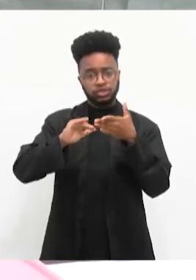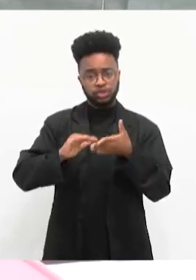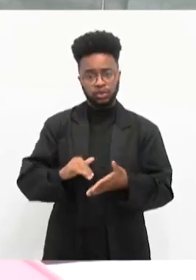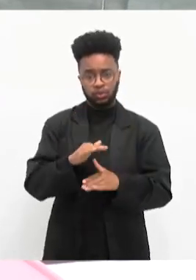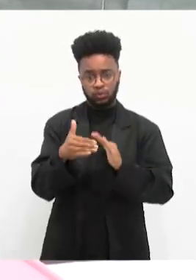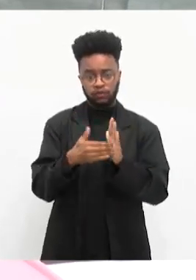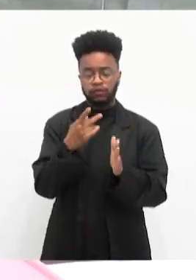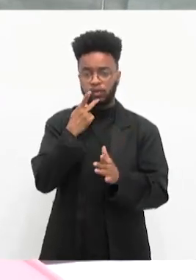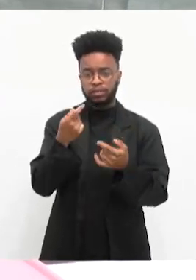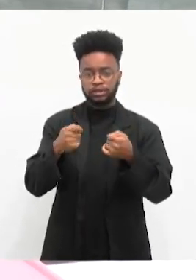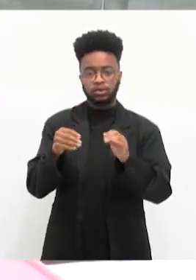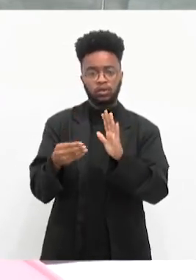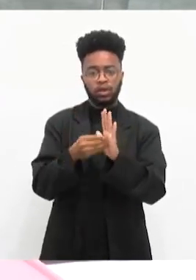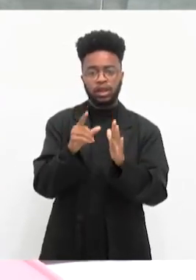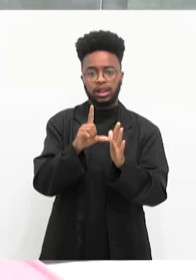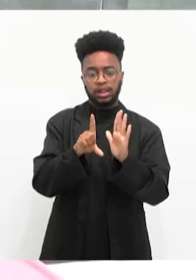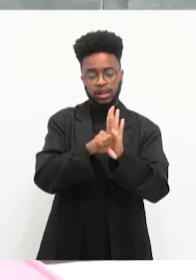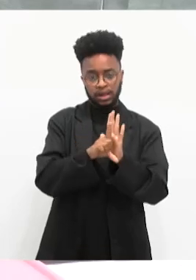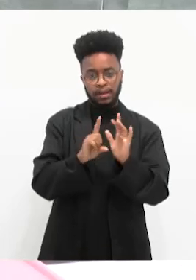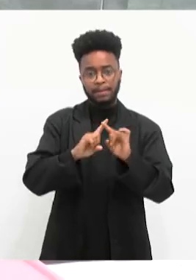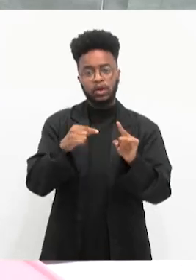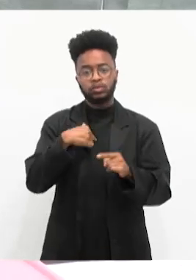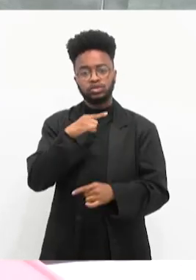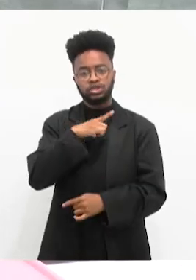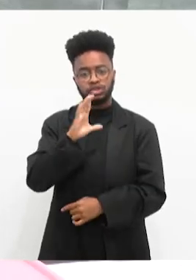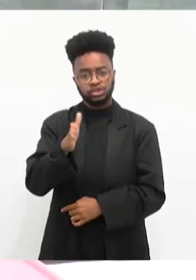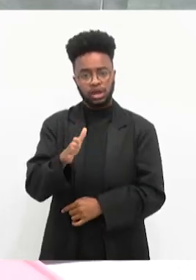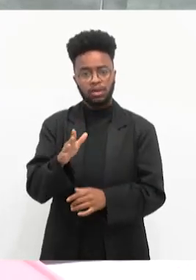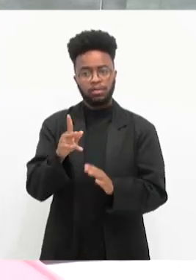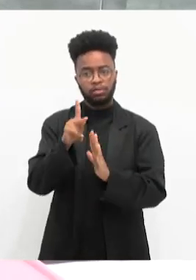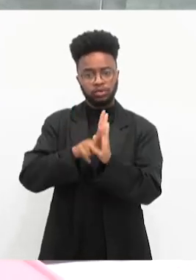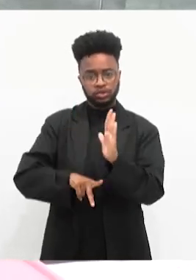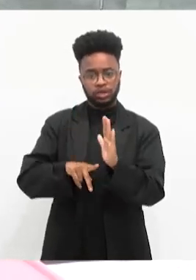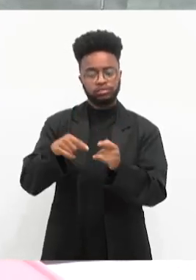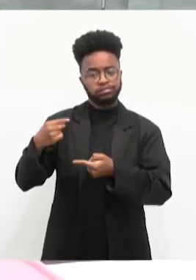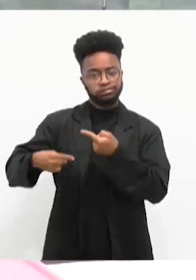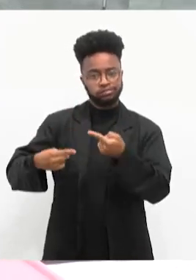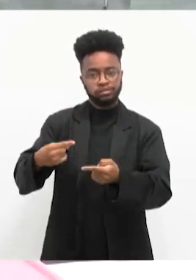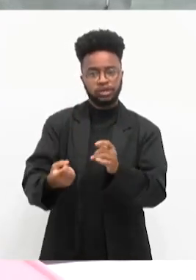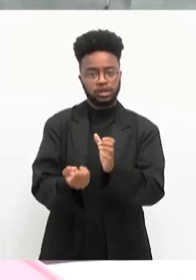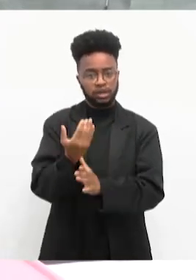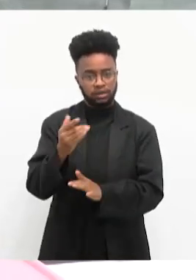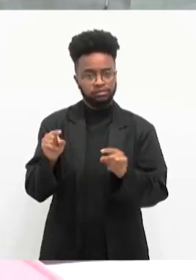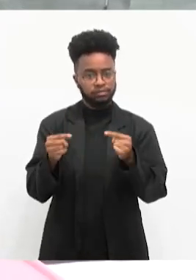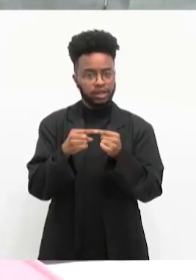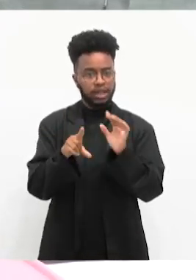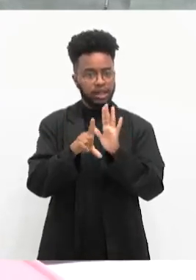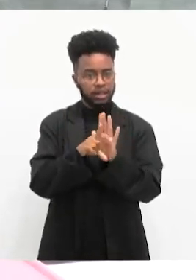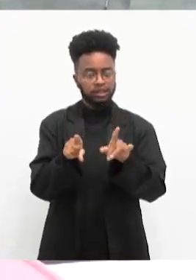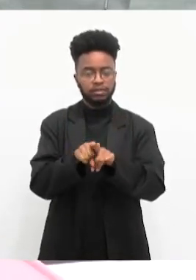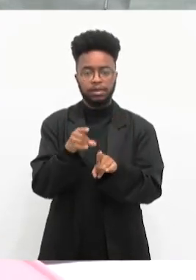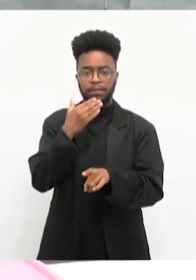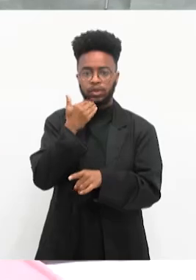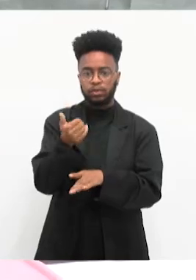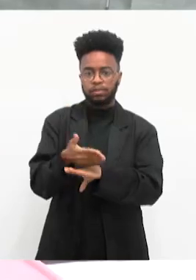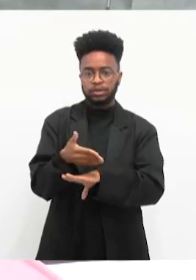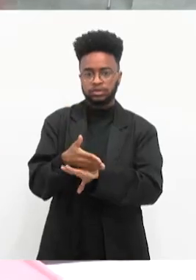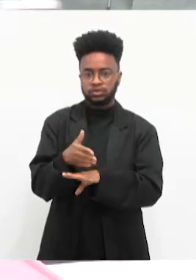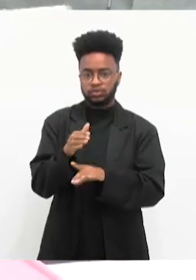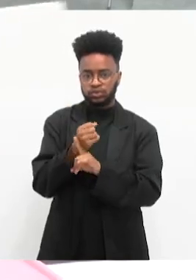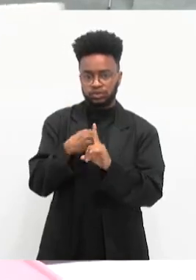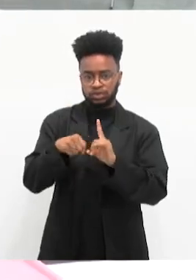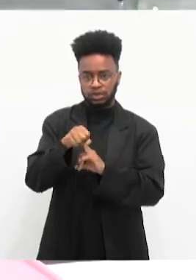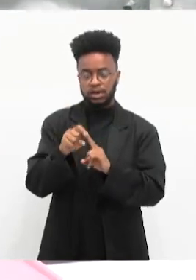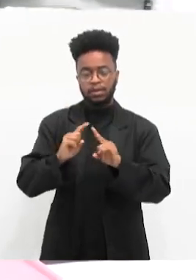lei. Como eu tinha um projeto já tramitando, criando o CONEMA por lei, melhorando a participação social,